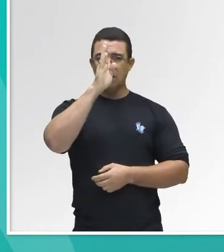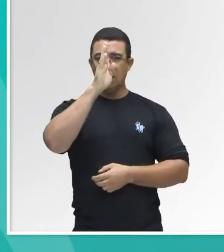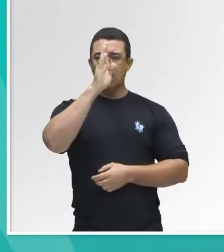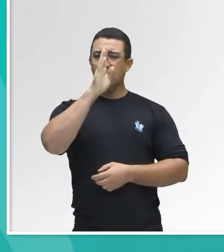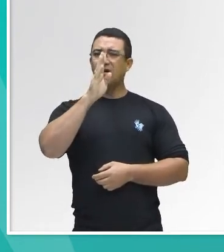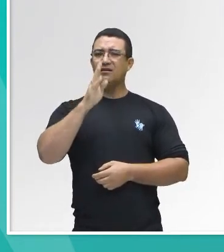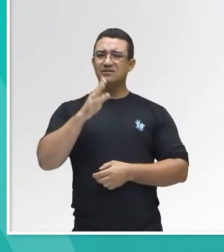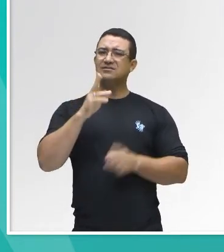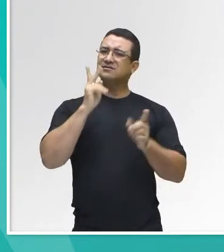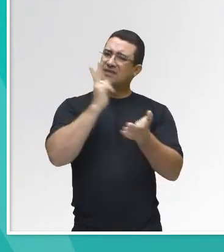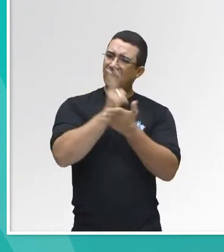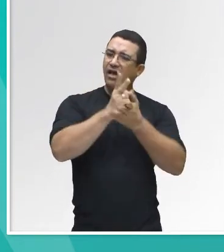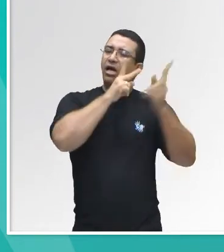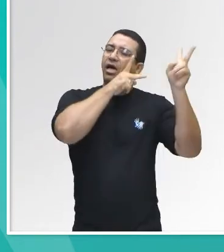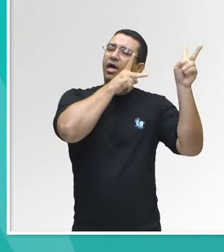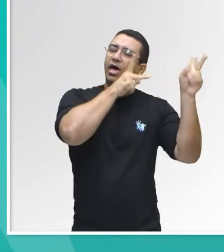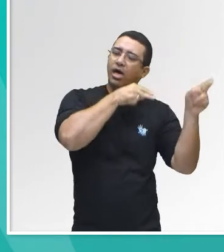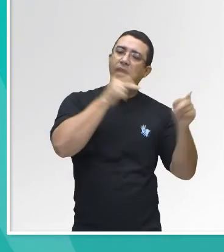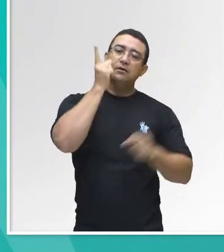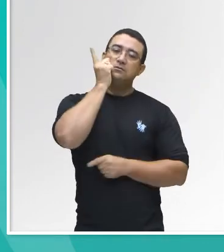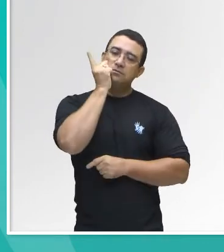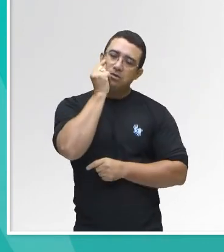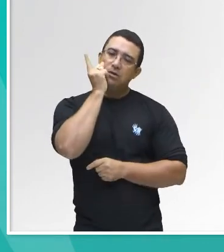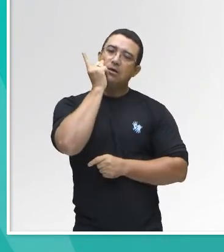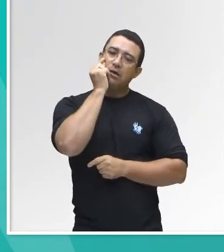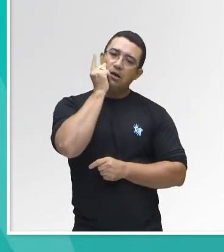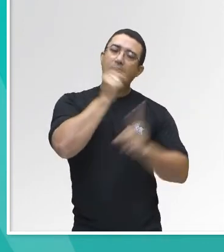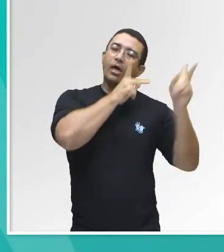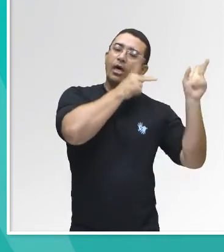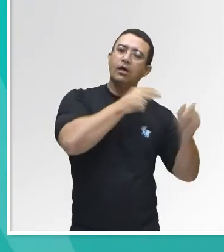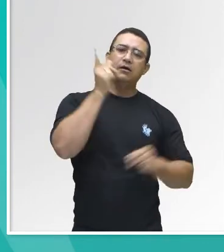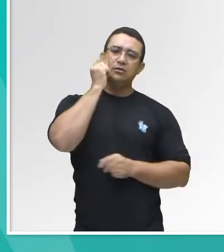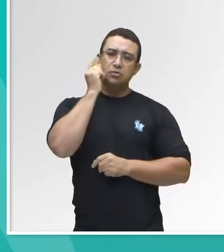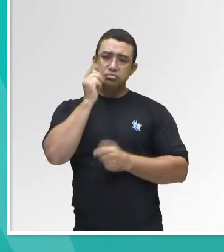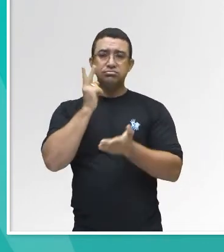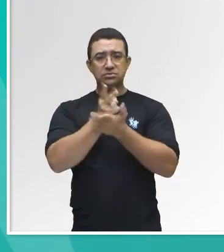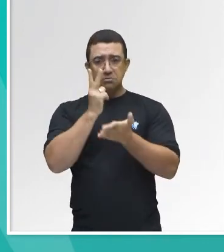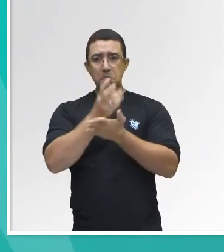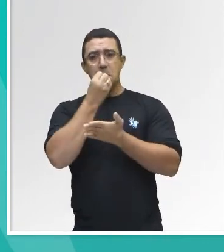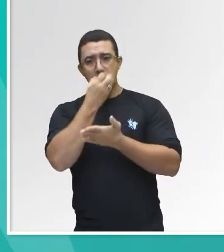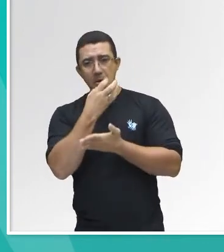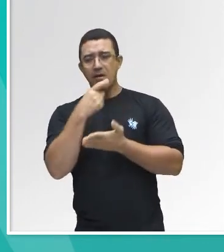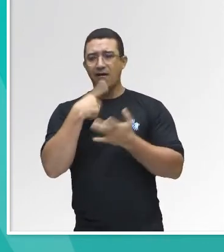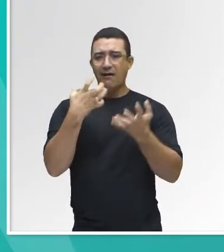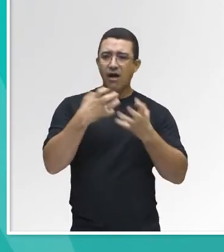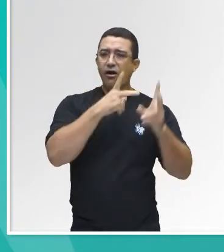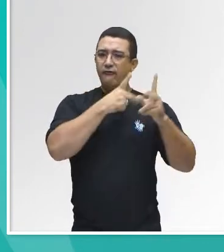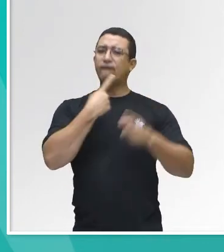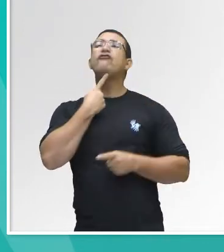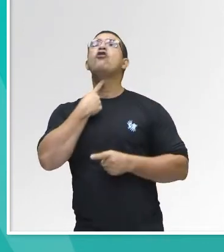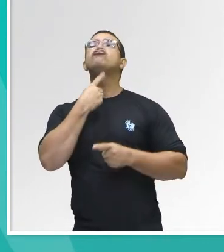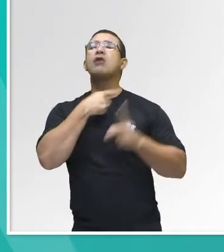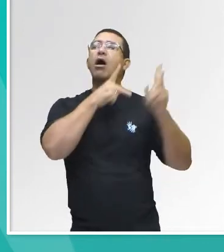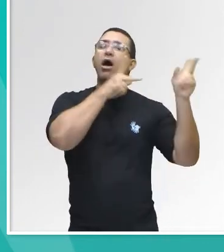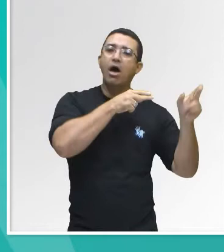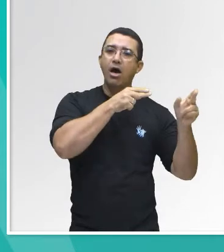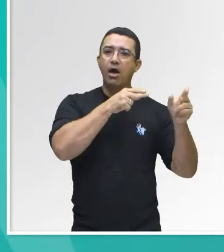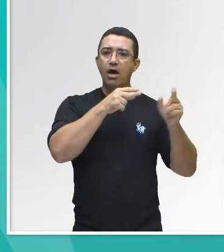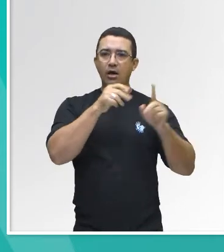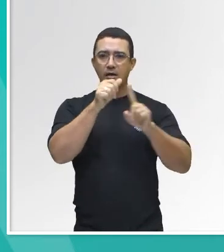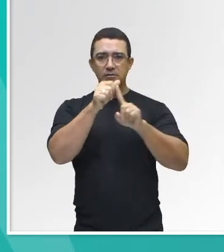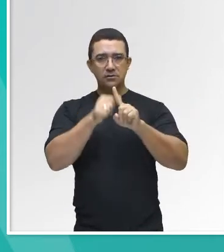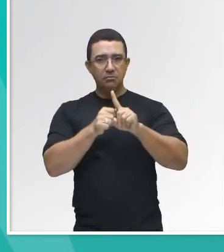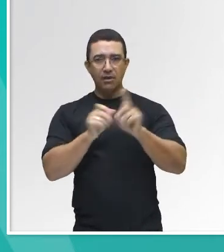muito dorminhoca, vamos dizer assim, está sentindo muito sono, está muito buena para dormir. E este mês não se lhe apresentou